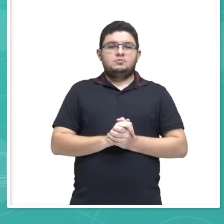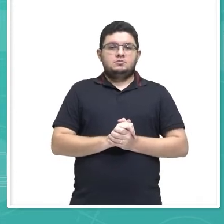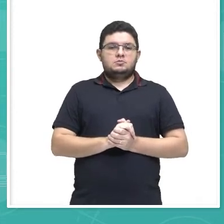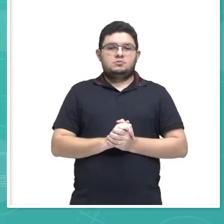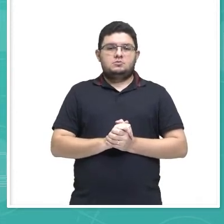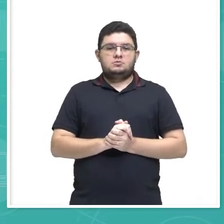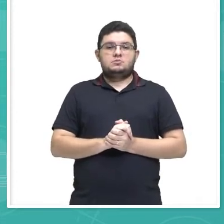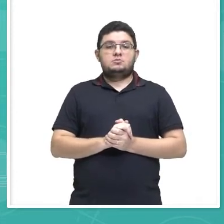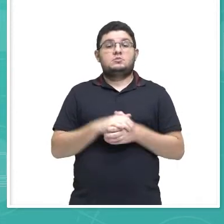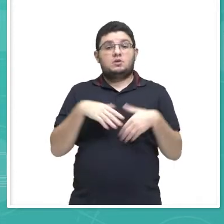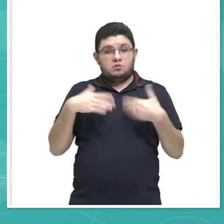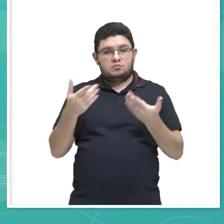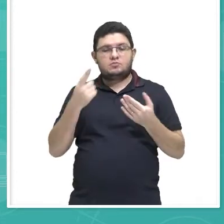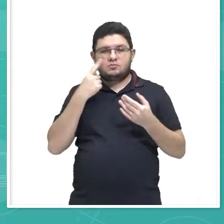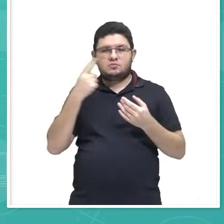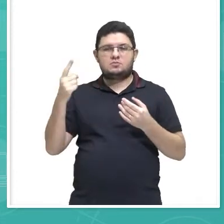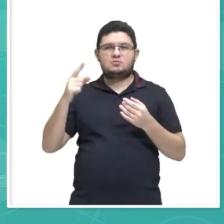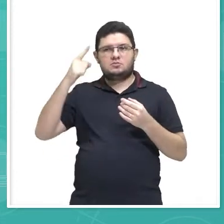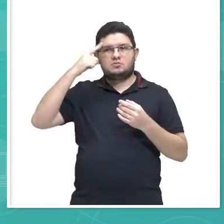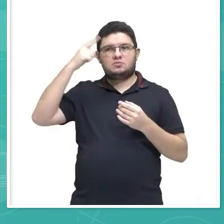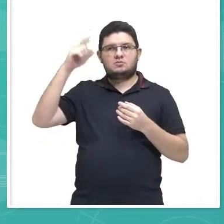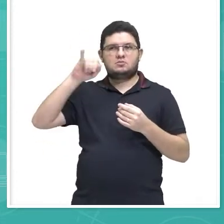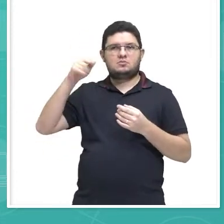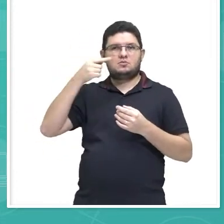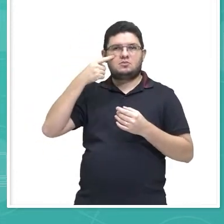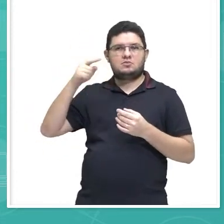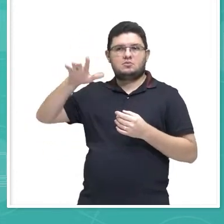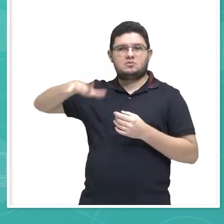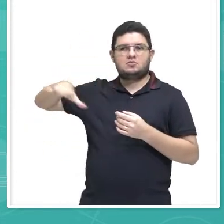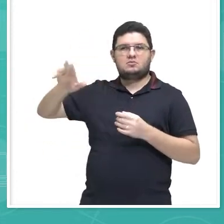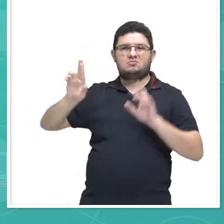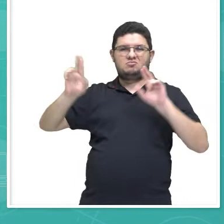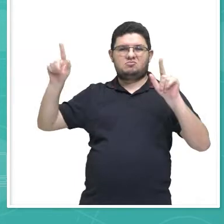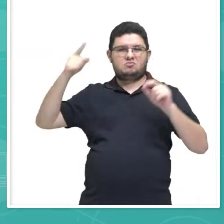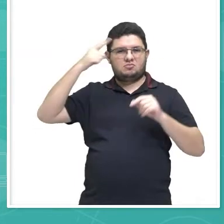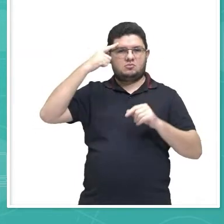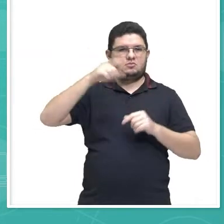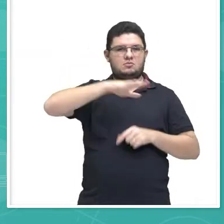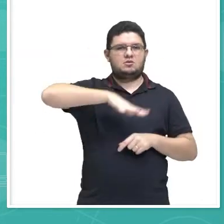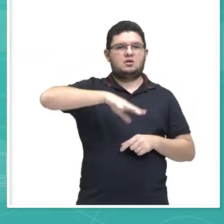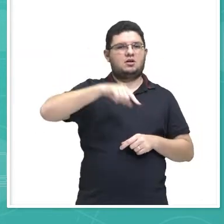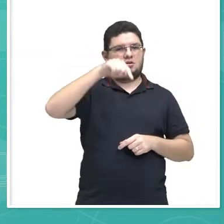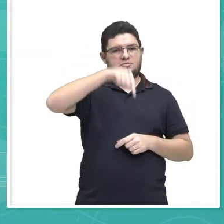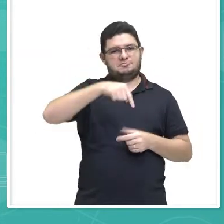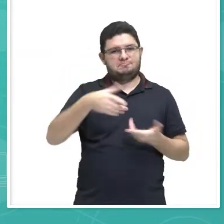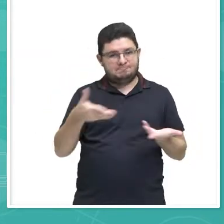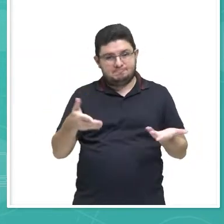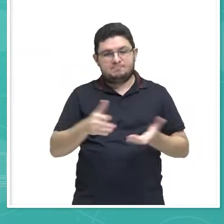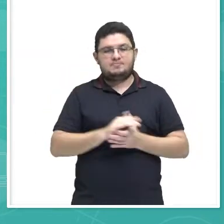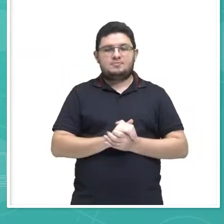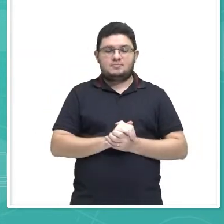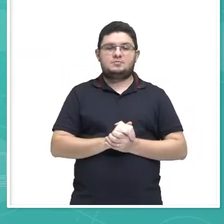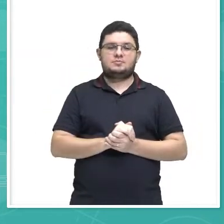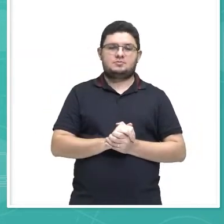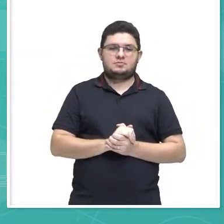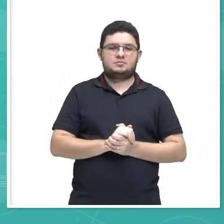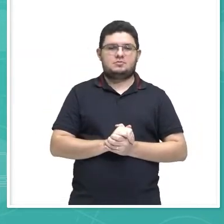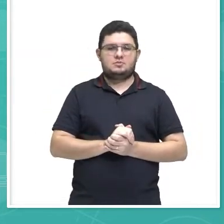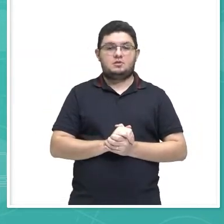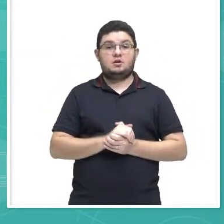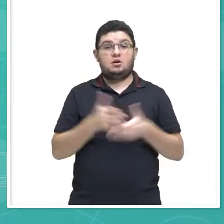Então, veja as mudanças de pensamento do ocidental para o oriental, né? Então, agora vamos ver aí sobre a questão